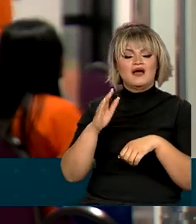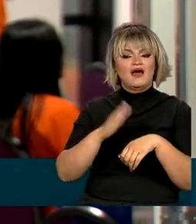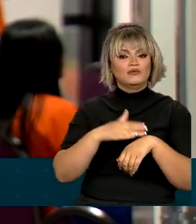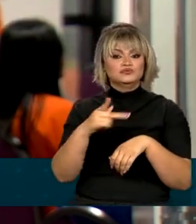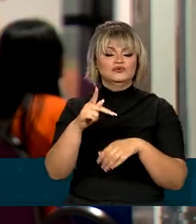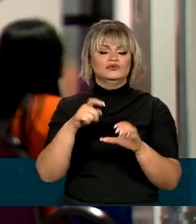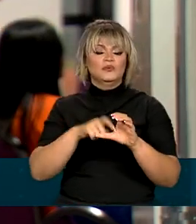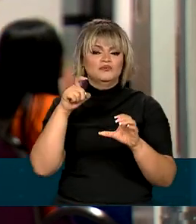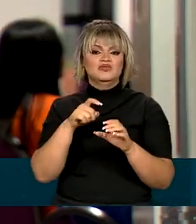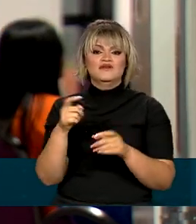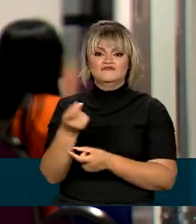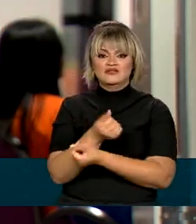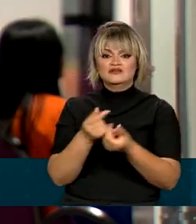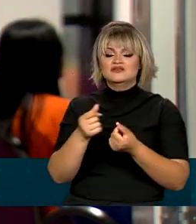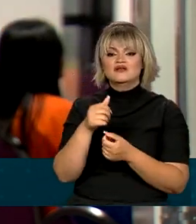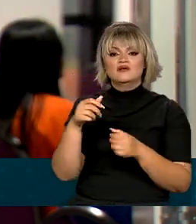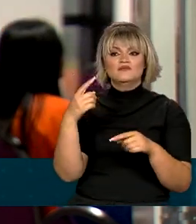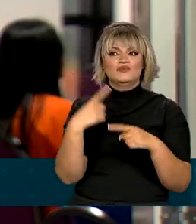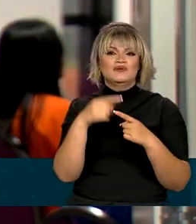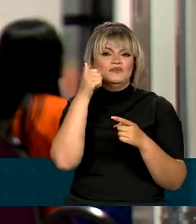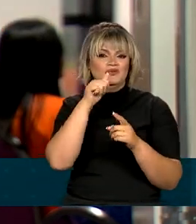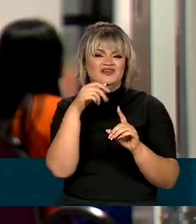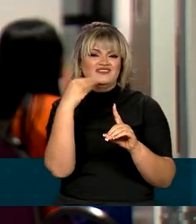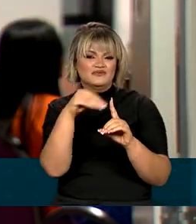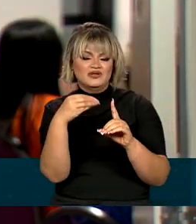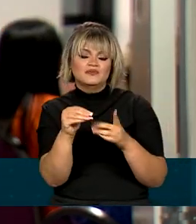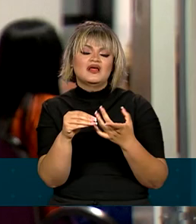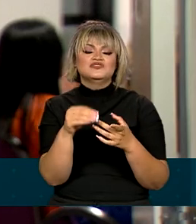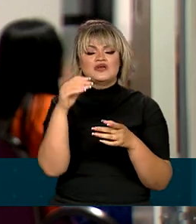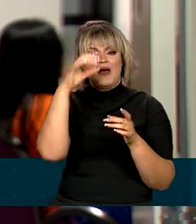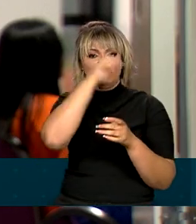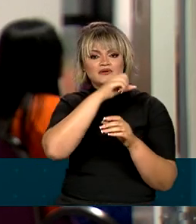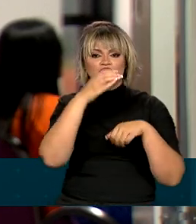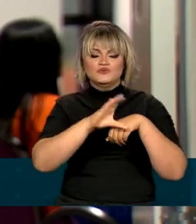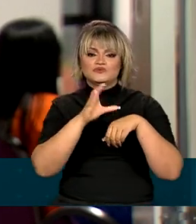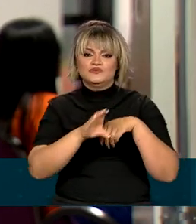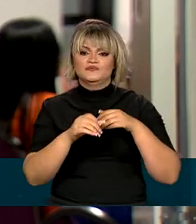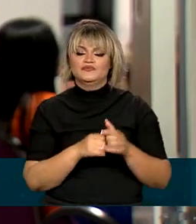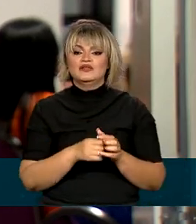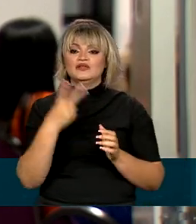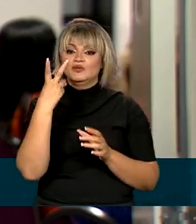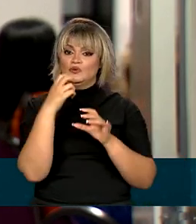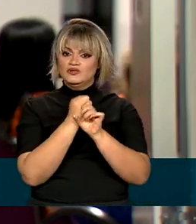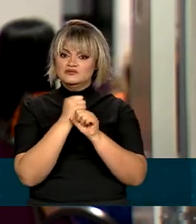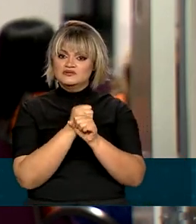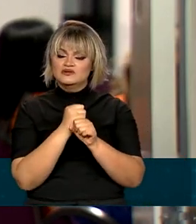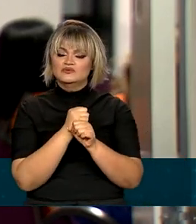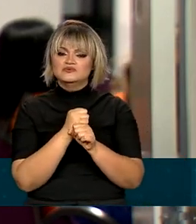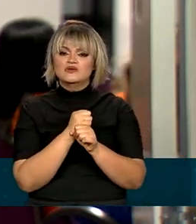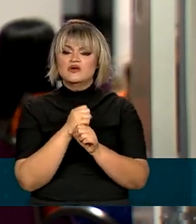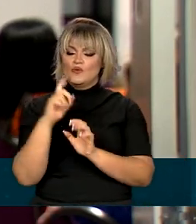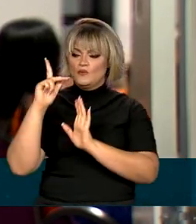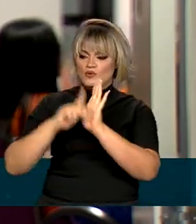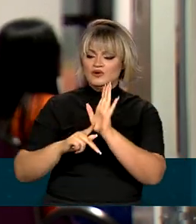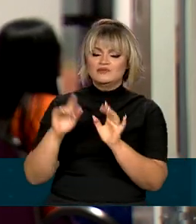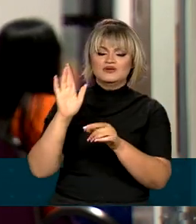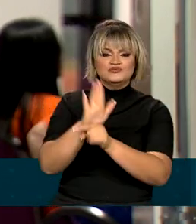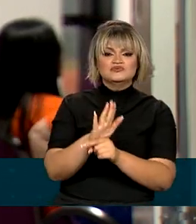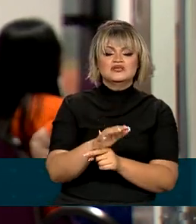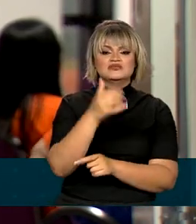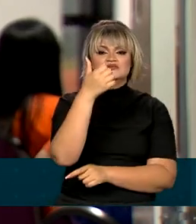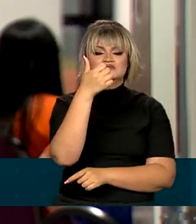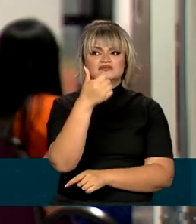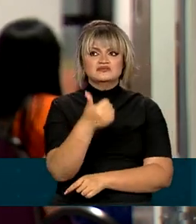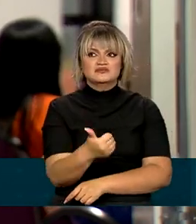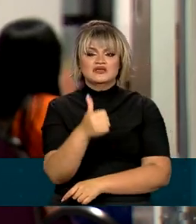financeira a mulheres em situação de vulnerabilidade. Desde que foi criado há 2 anos, o programa atendeu 102